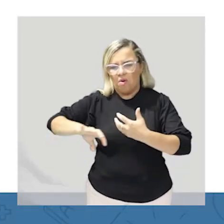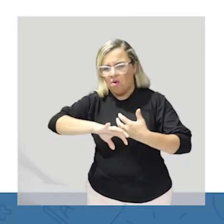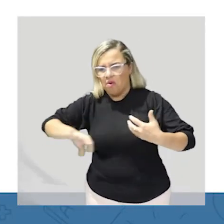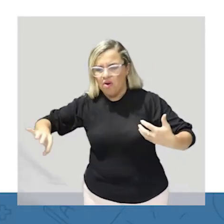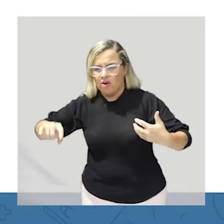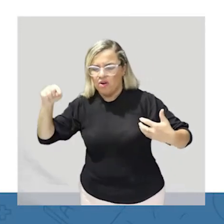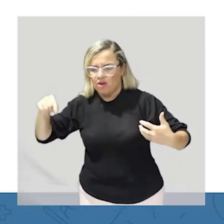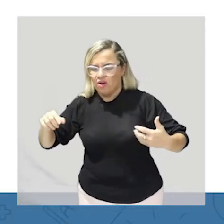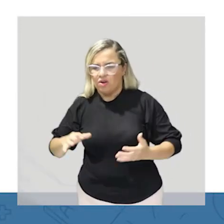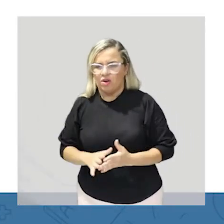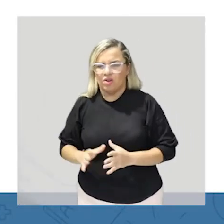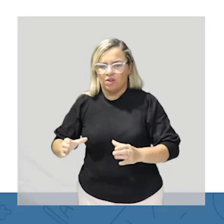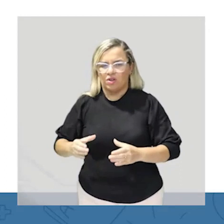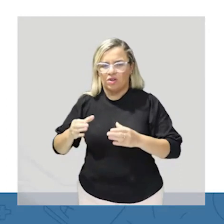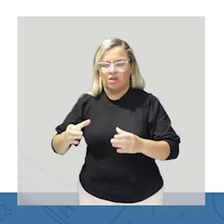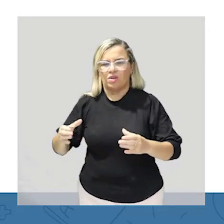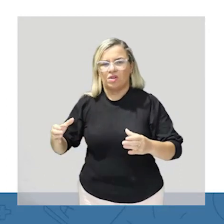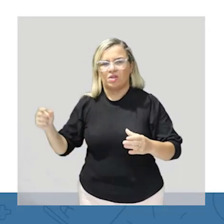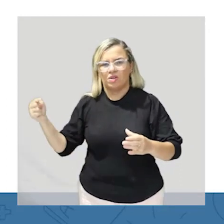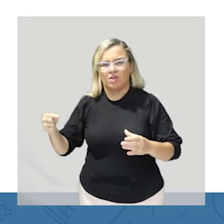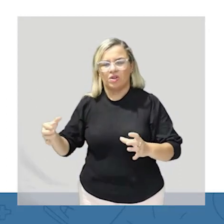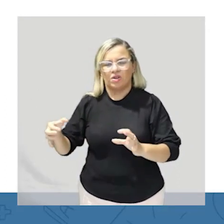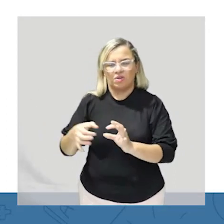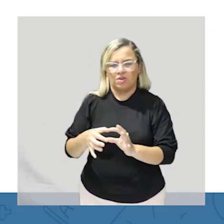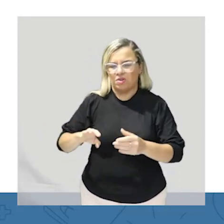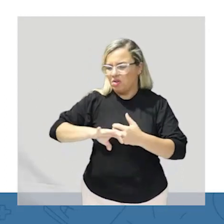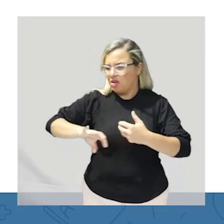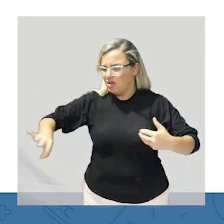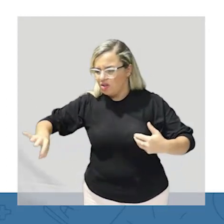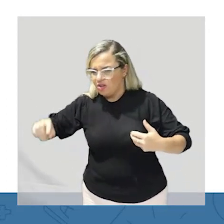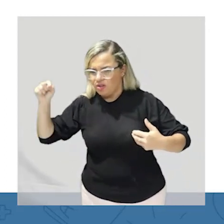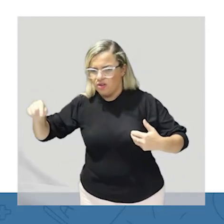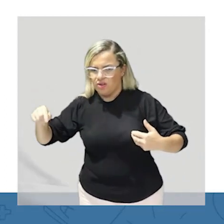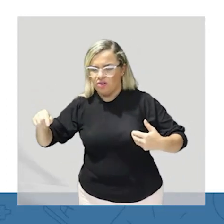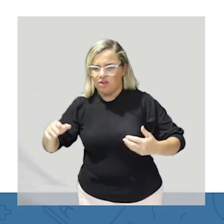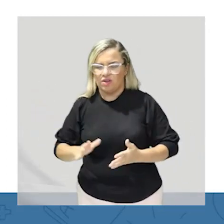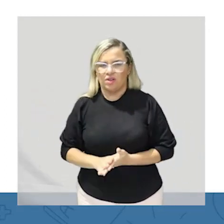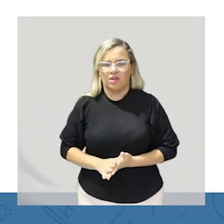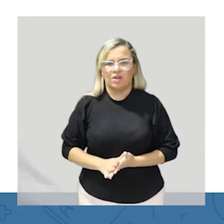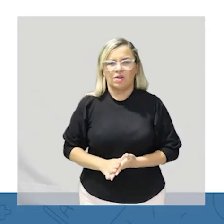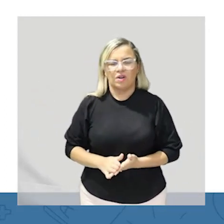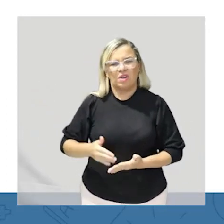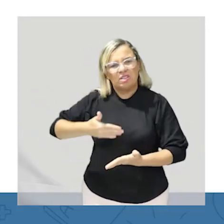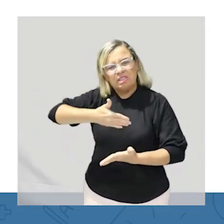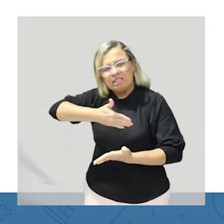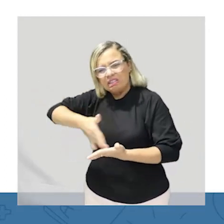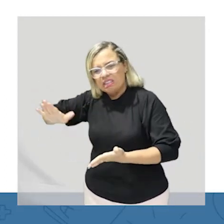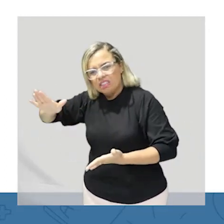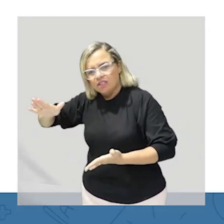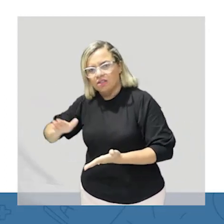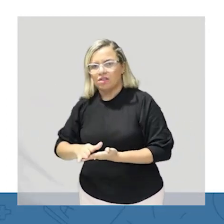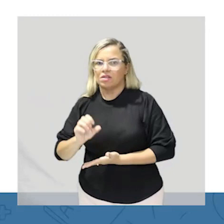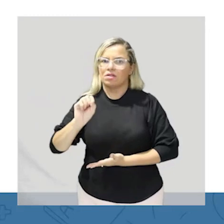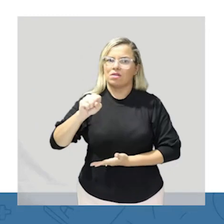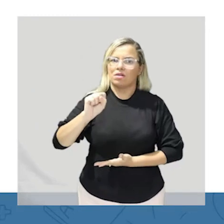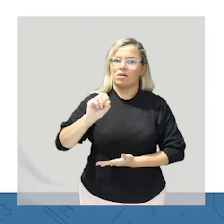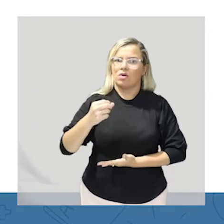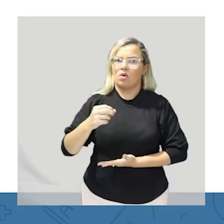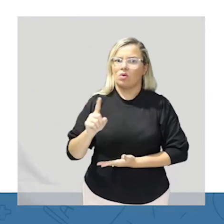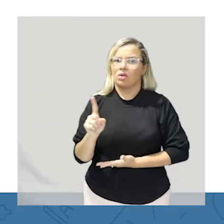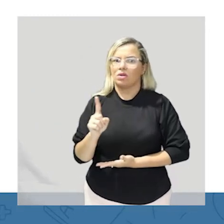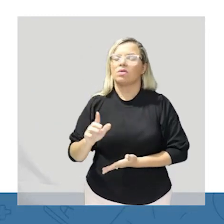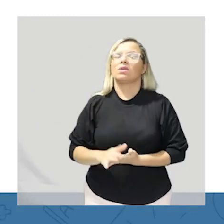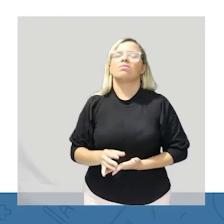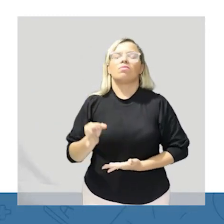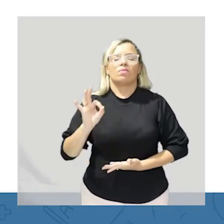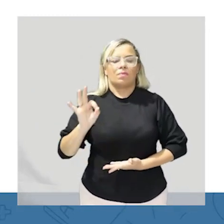Essas comunidades locais vão ter este rompimento justamente com a retirada das suas, com a saída das suas localidades, sim ou não? Com